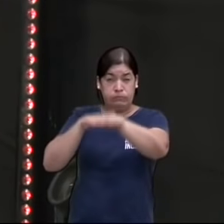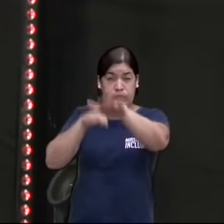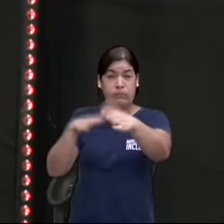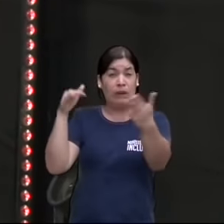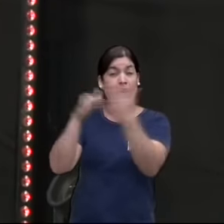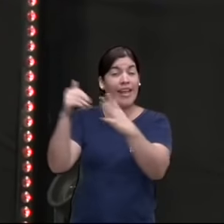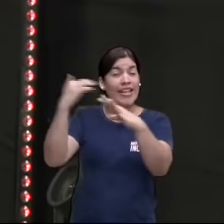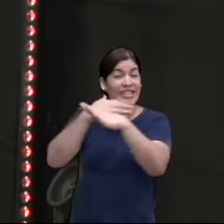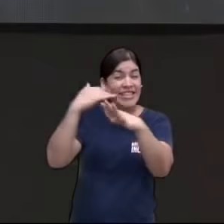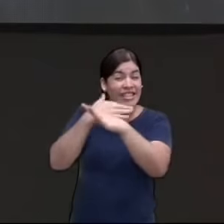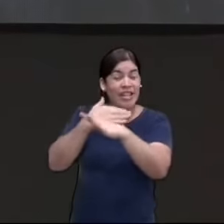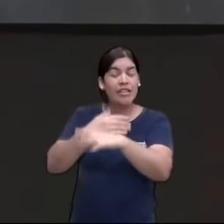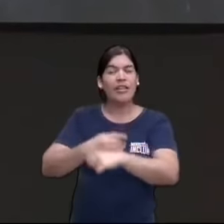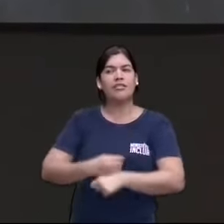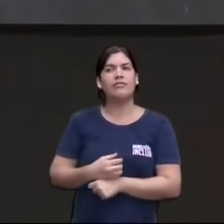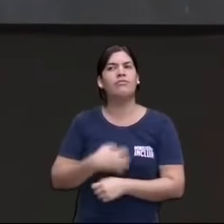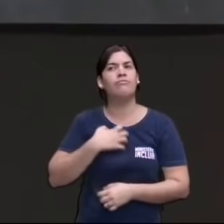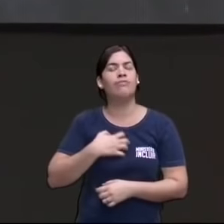você pensa.